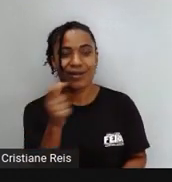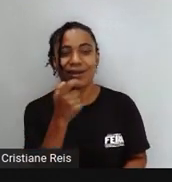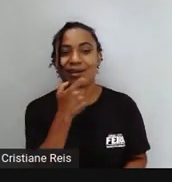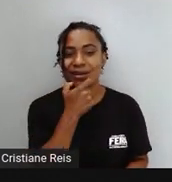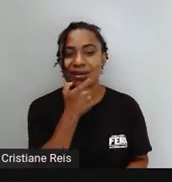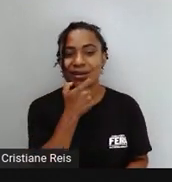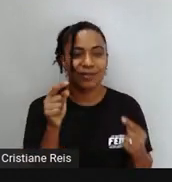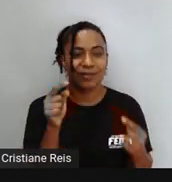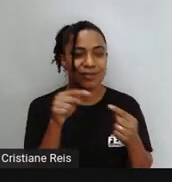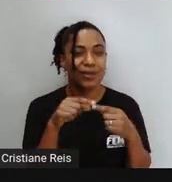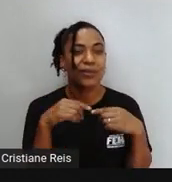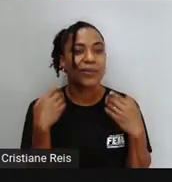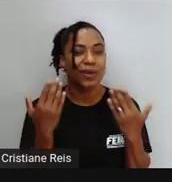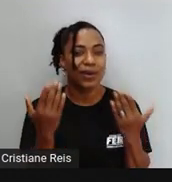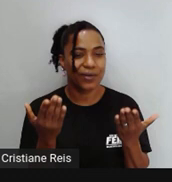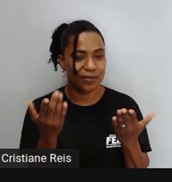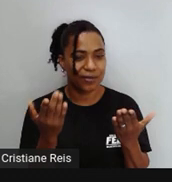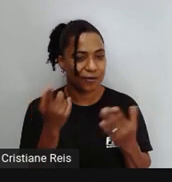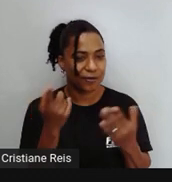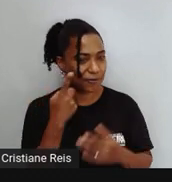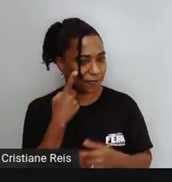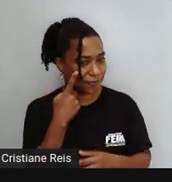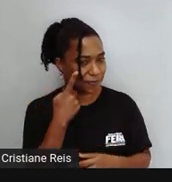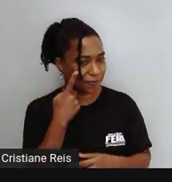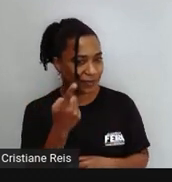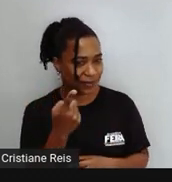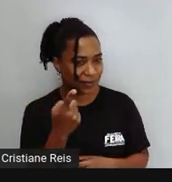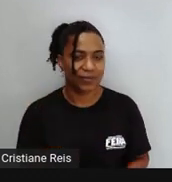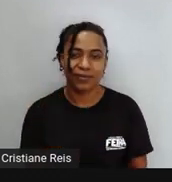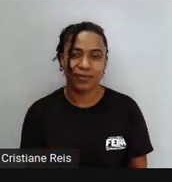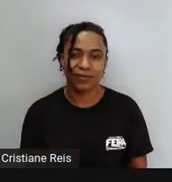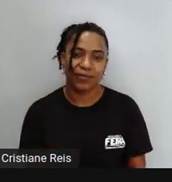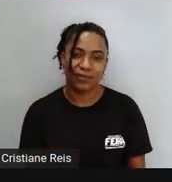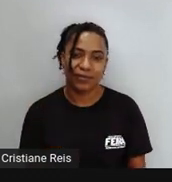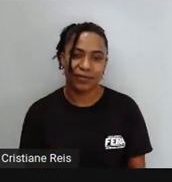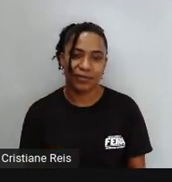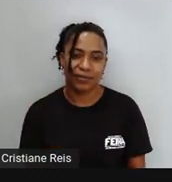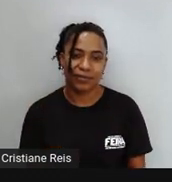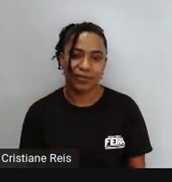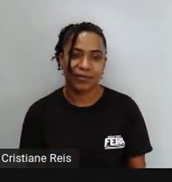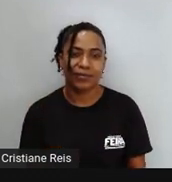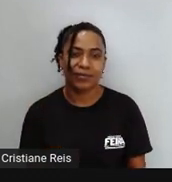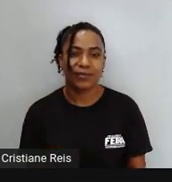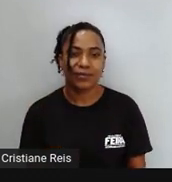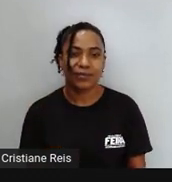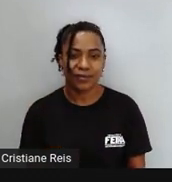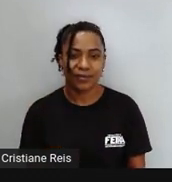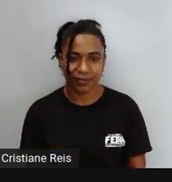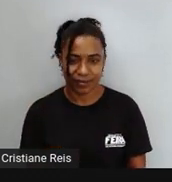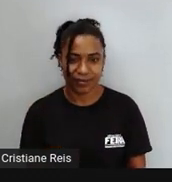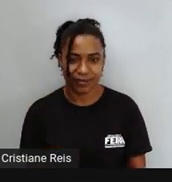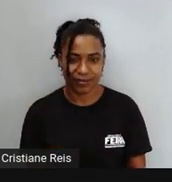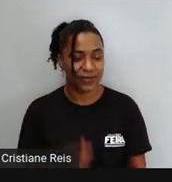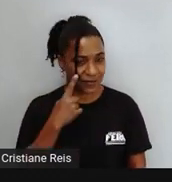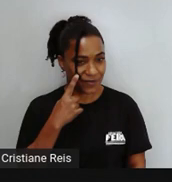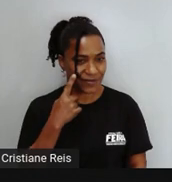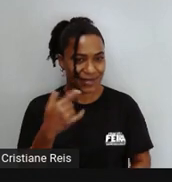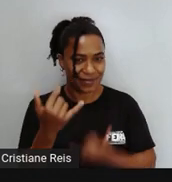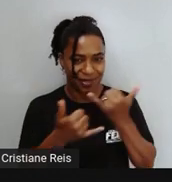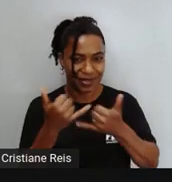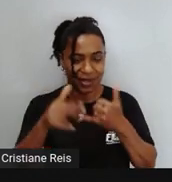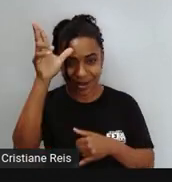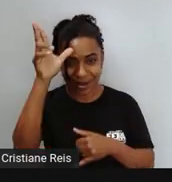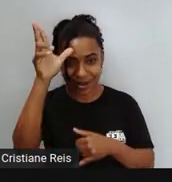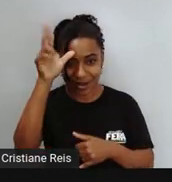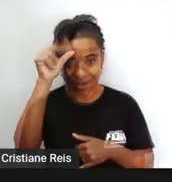temos aqui hoje essa brincadeira, que é a corrida de cavalo, horse ride. Let's go?